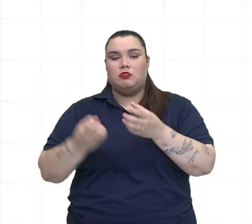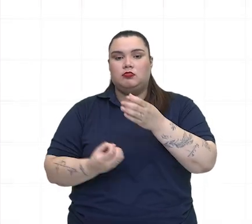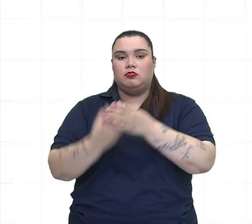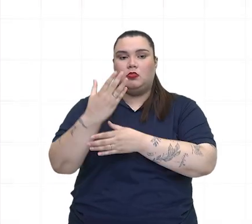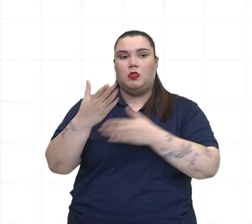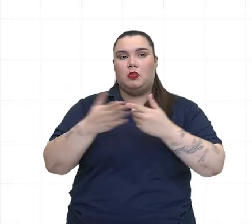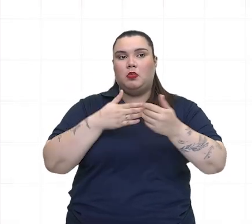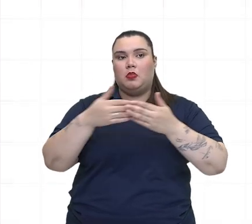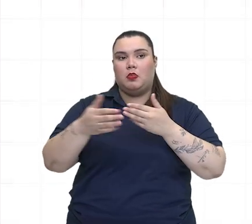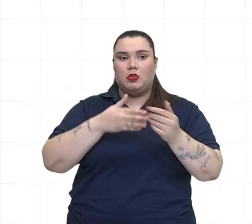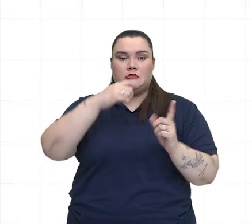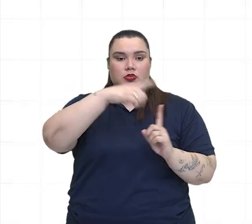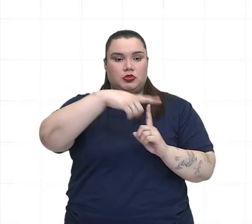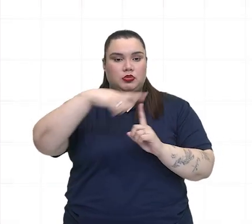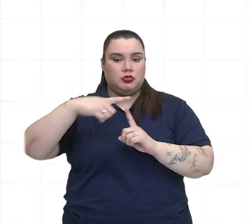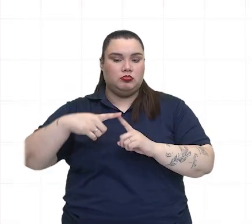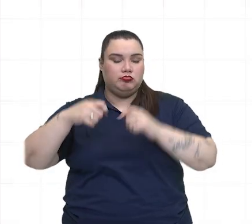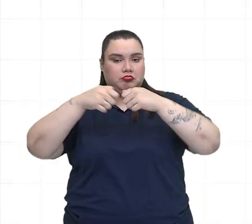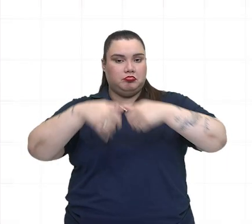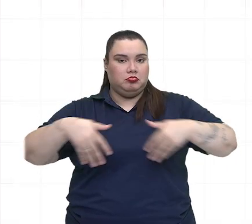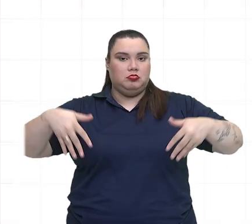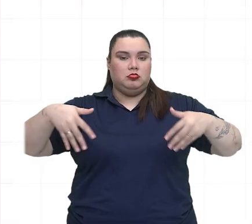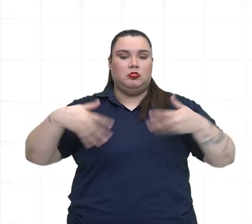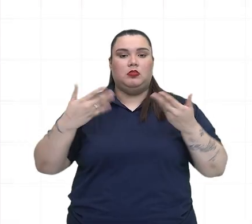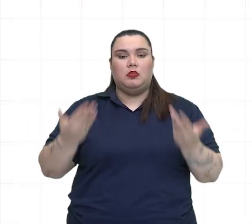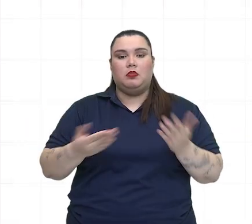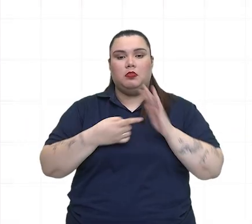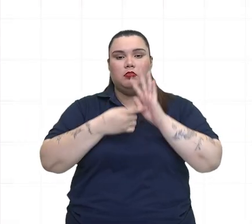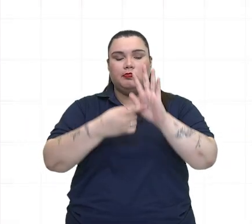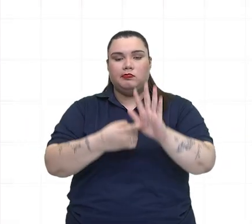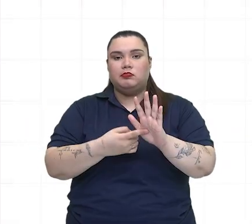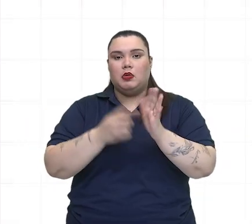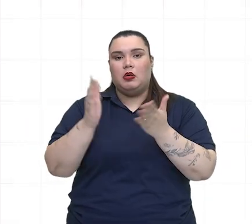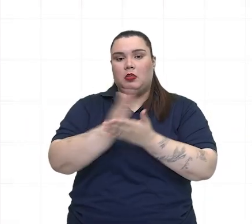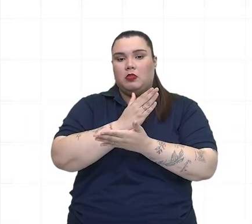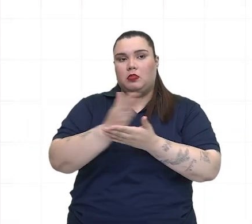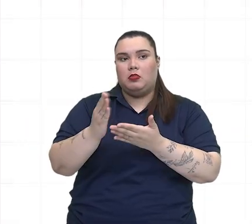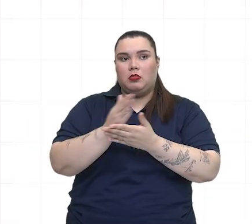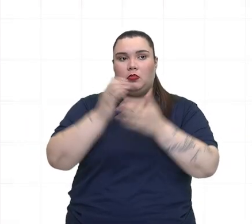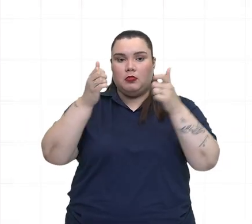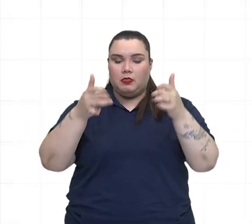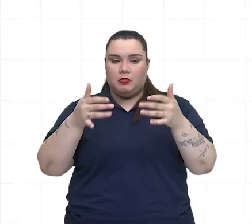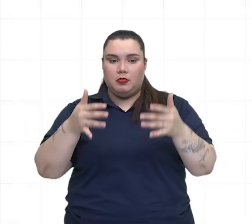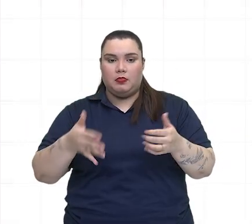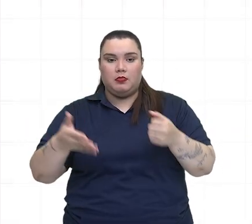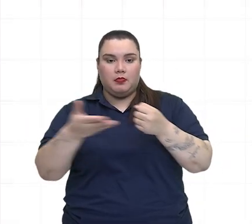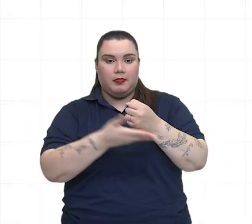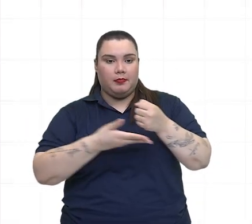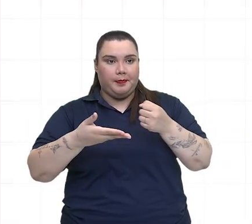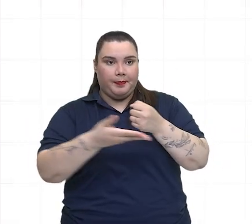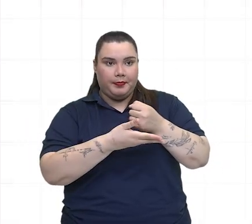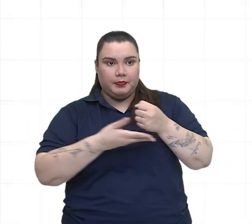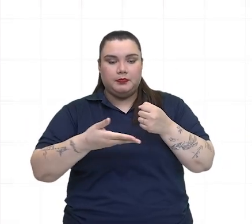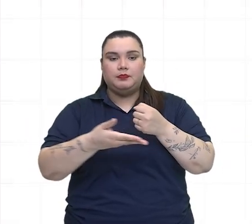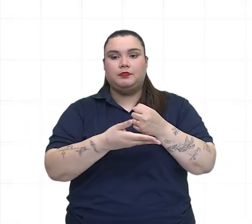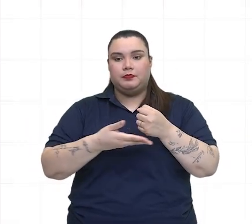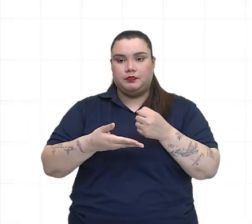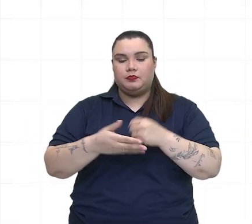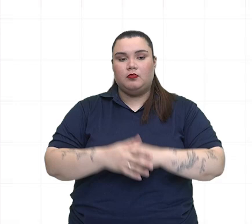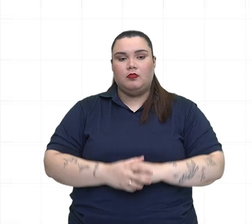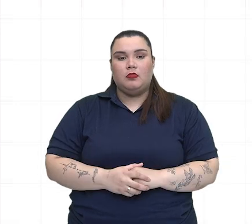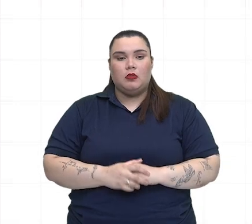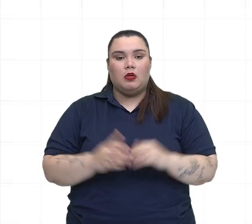construção de qualquer fluxograma. Então, veja abaixo algumas definições básicas.